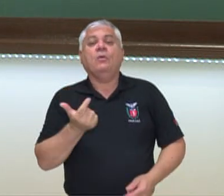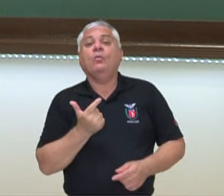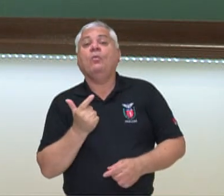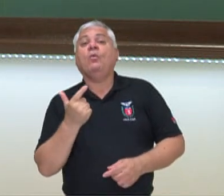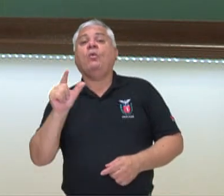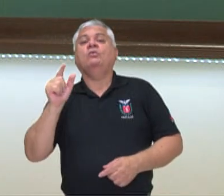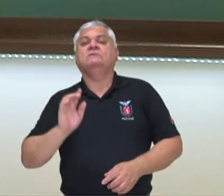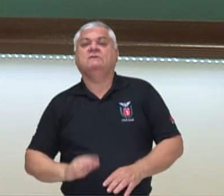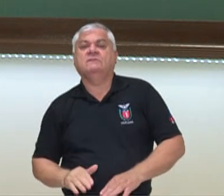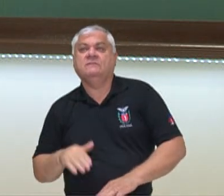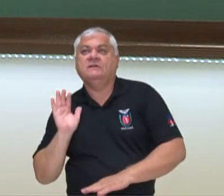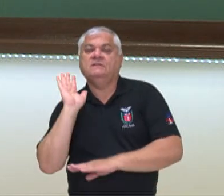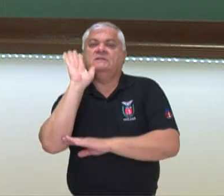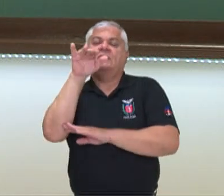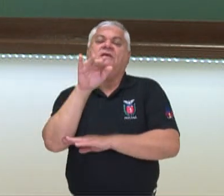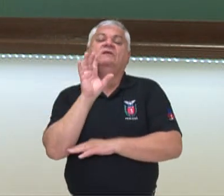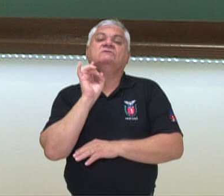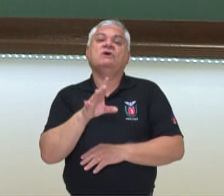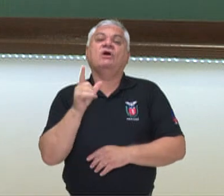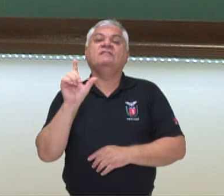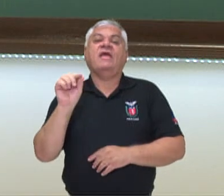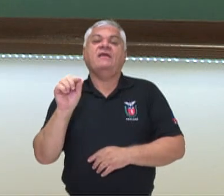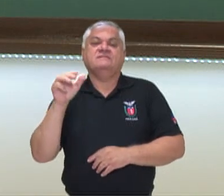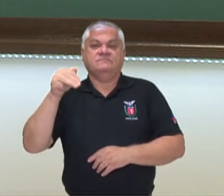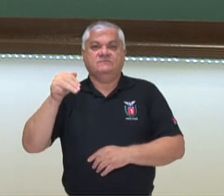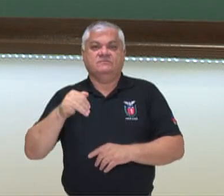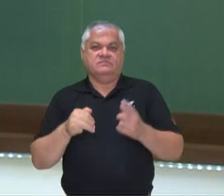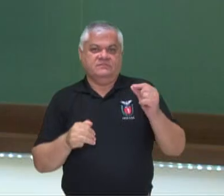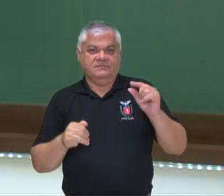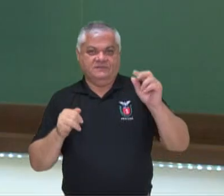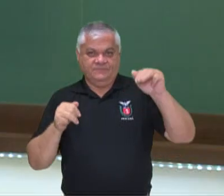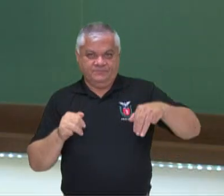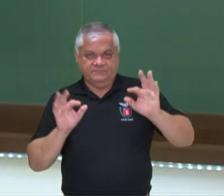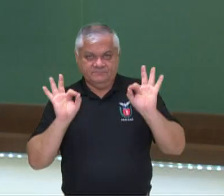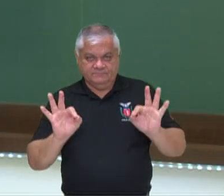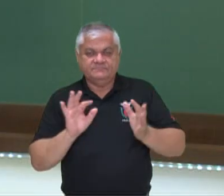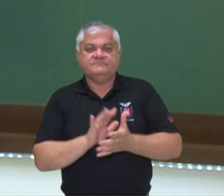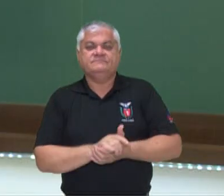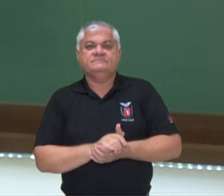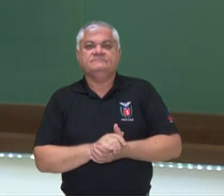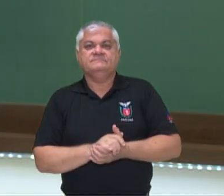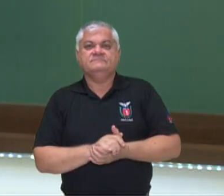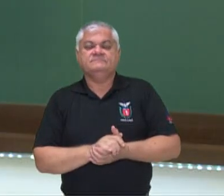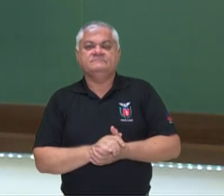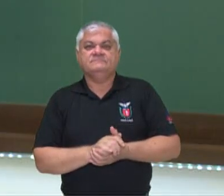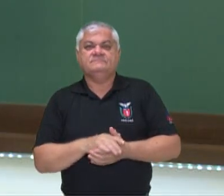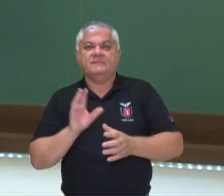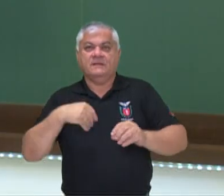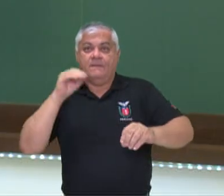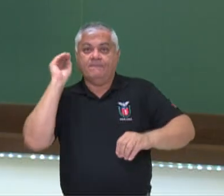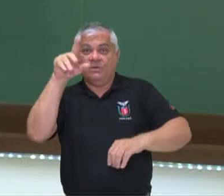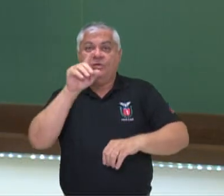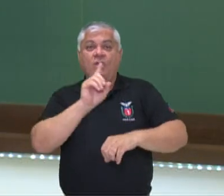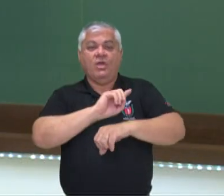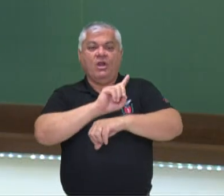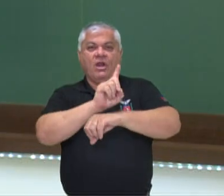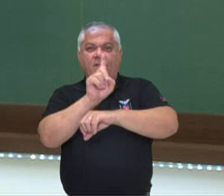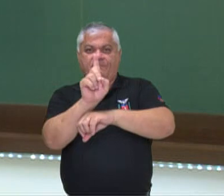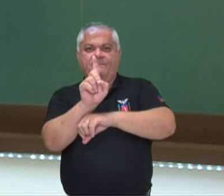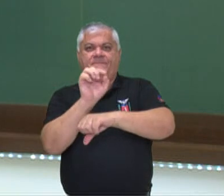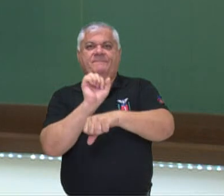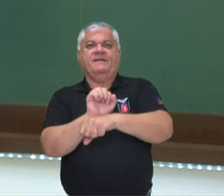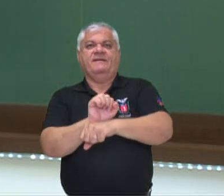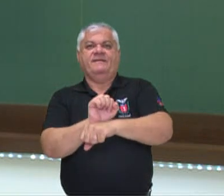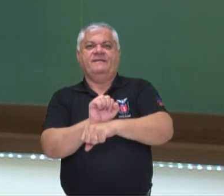do basquetebol são 4 de 10, tá bom? O relógio para quando a bola sai. Então, esses 10 minutos